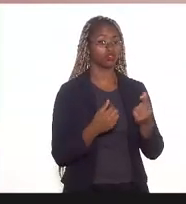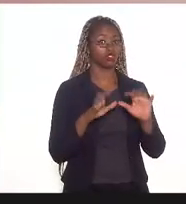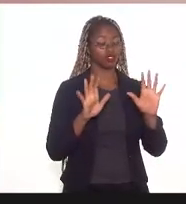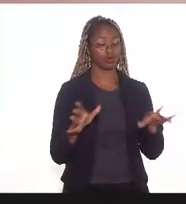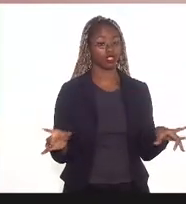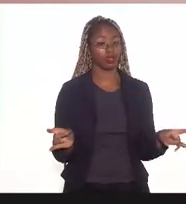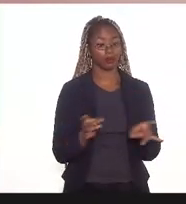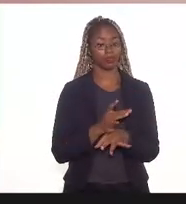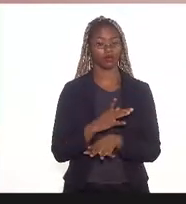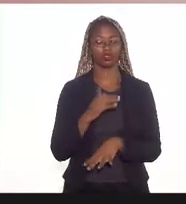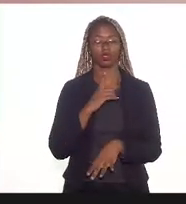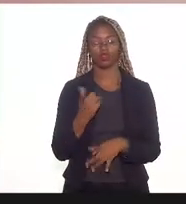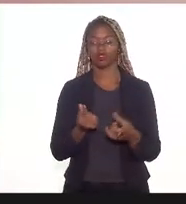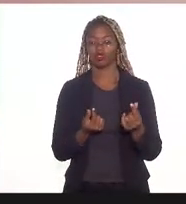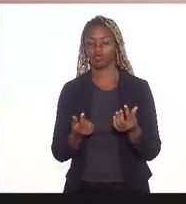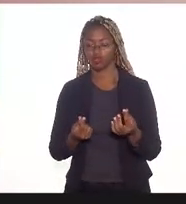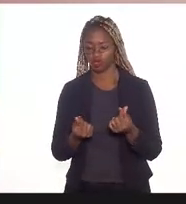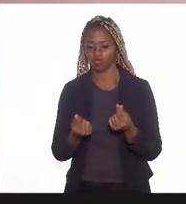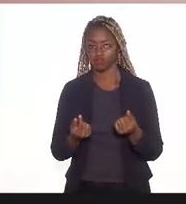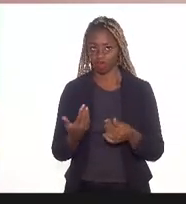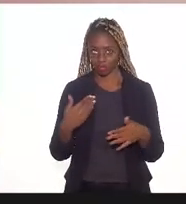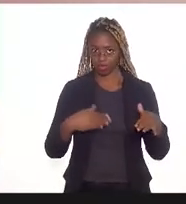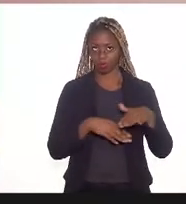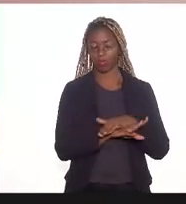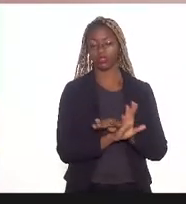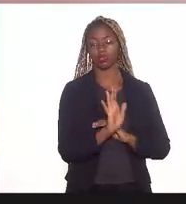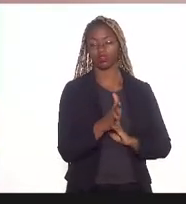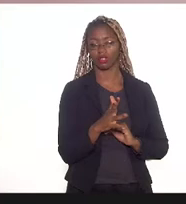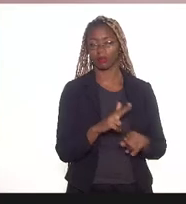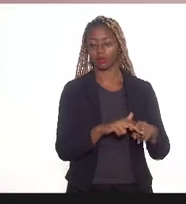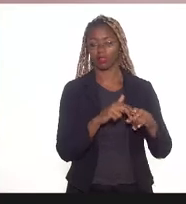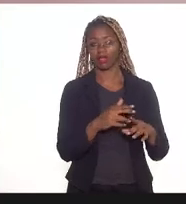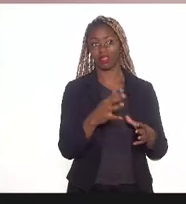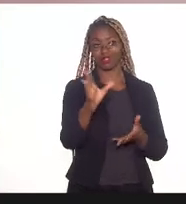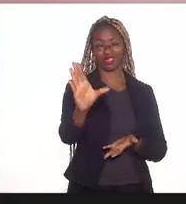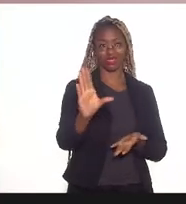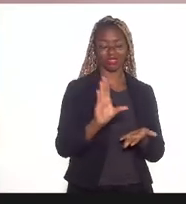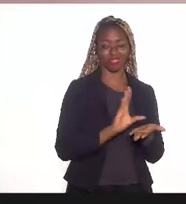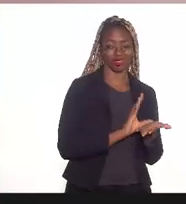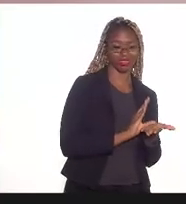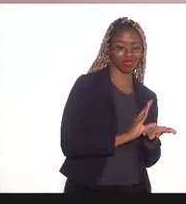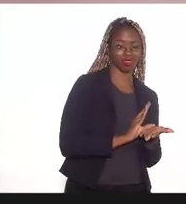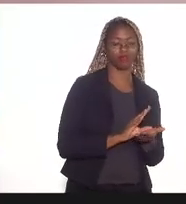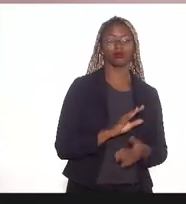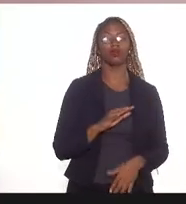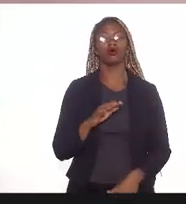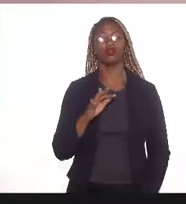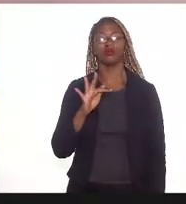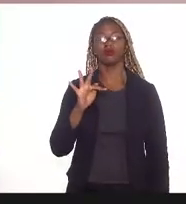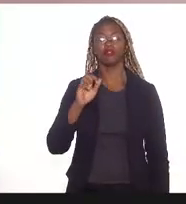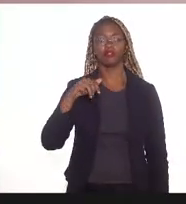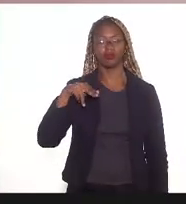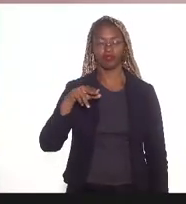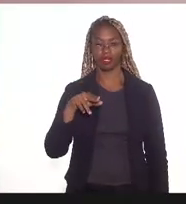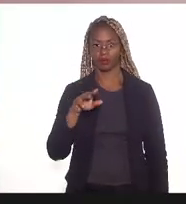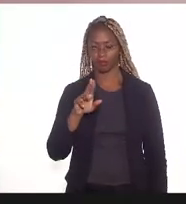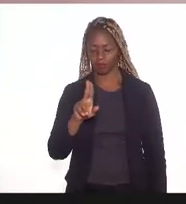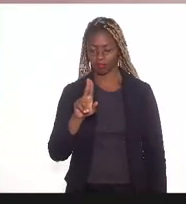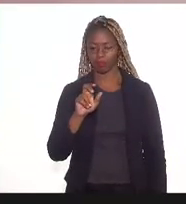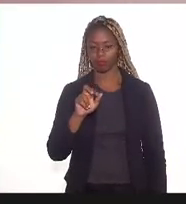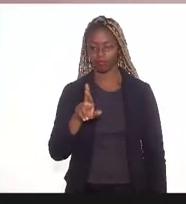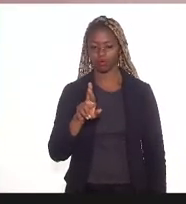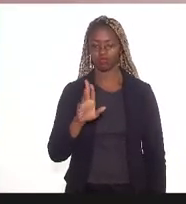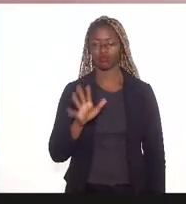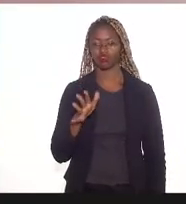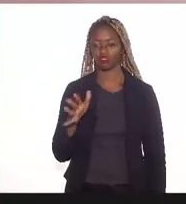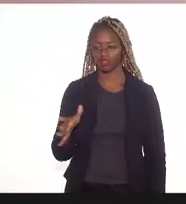recurso inicial, a gente já tem um recurso em caixa, porque esse recurso vai vir através do fundo FEMPO, né, que é o Fundo de Microcrédito Produtivo Orientado, a gente já